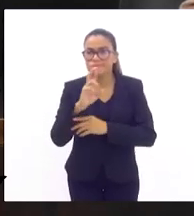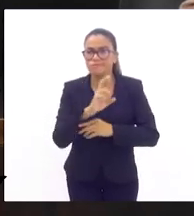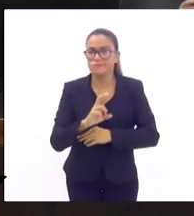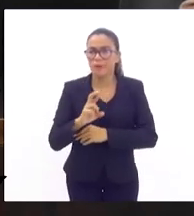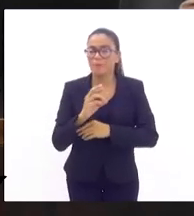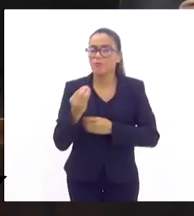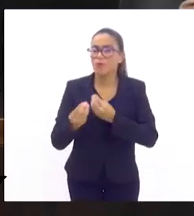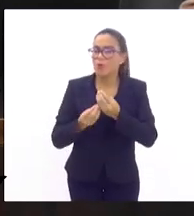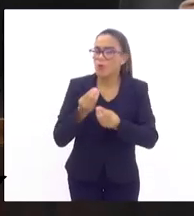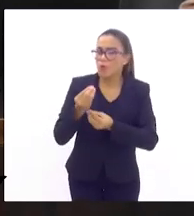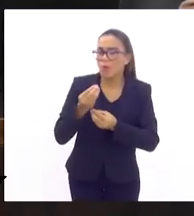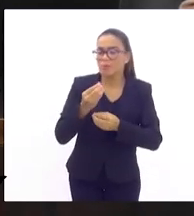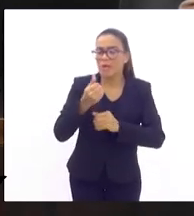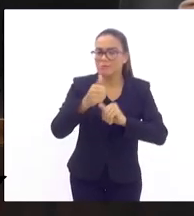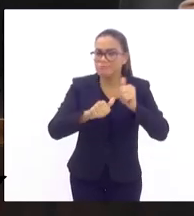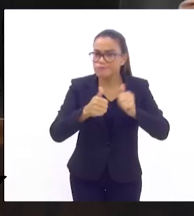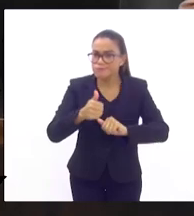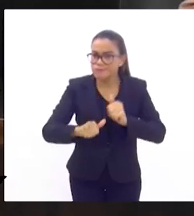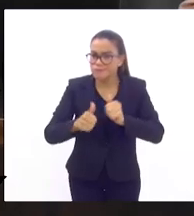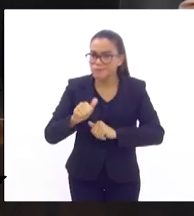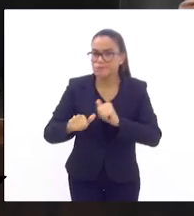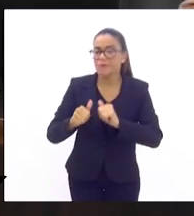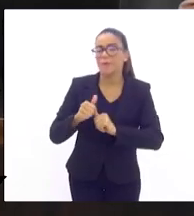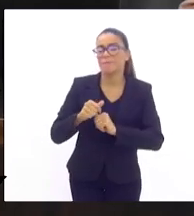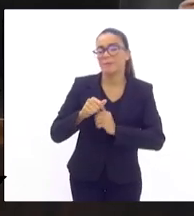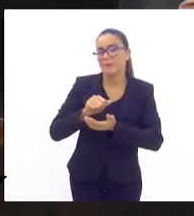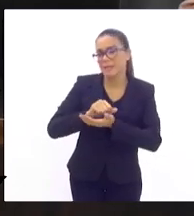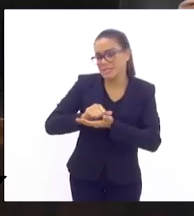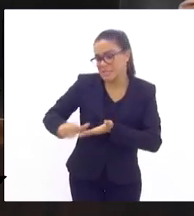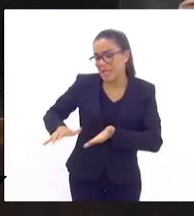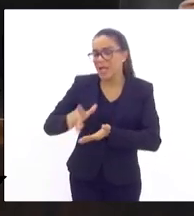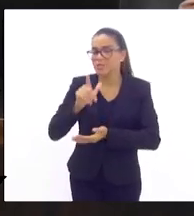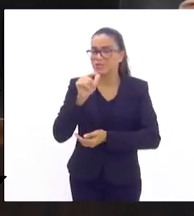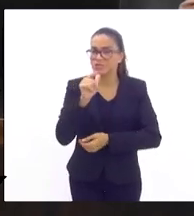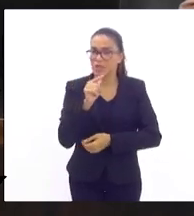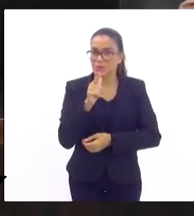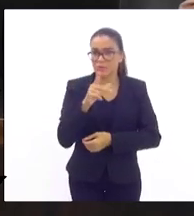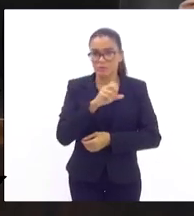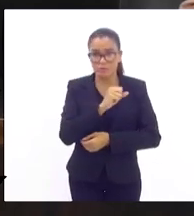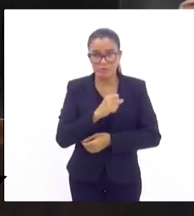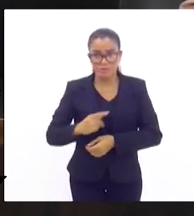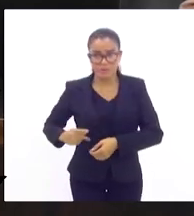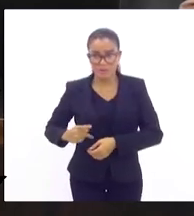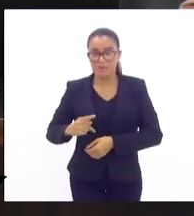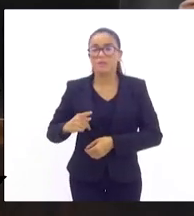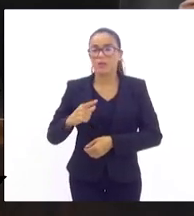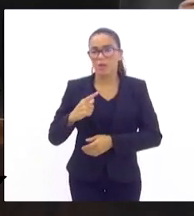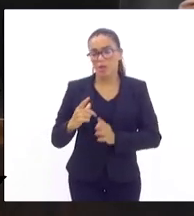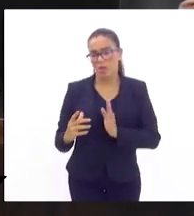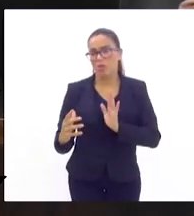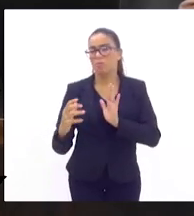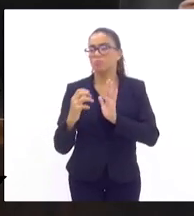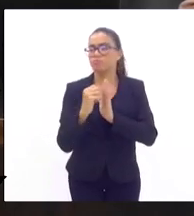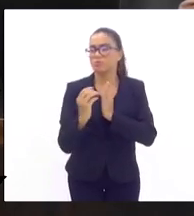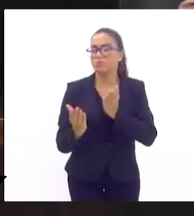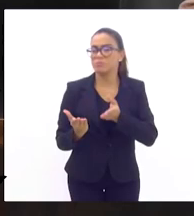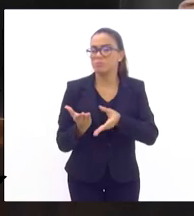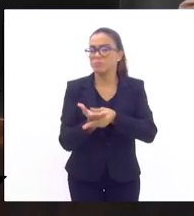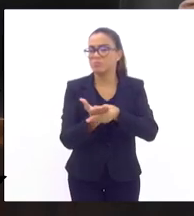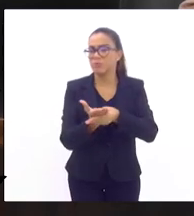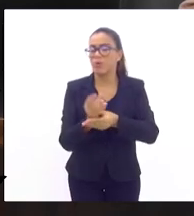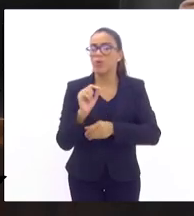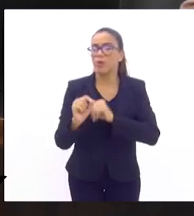a aferição do consumo. Por isso, senhor presidente, eu protocolei aqui nesta casa um projeto